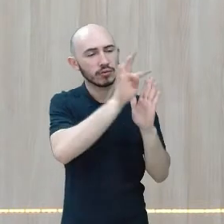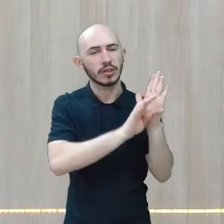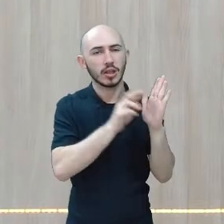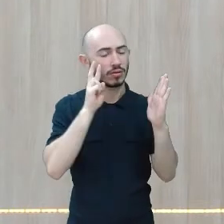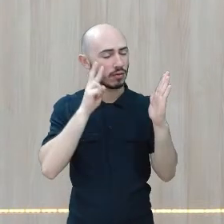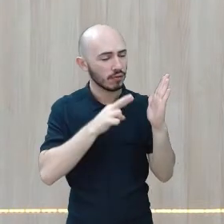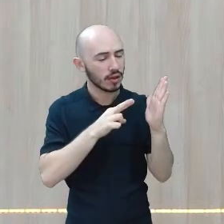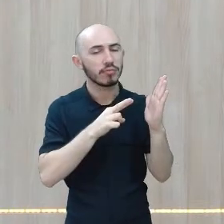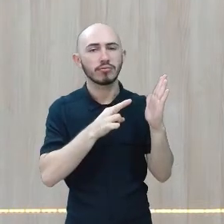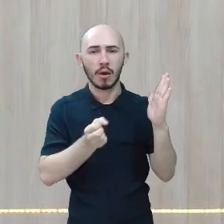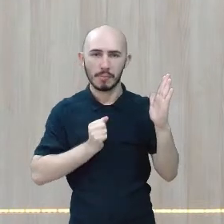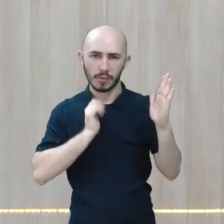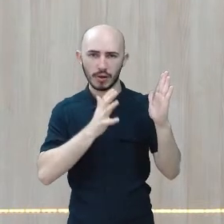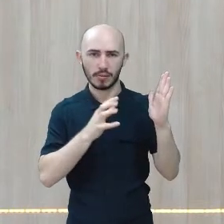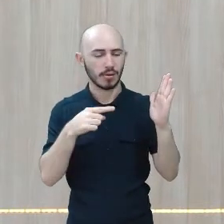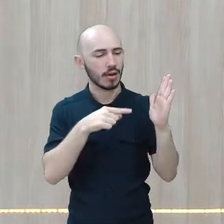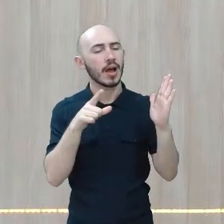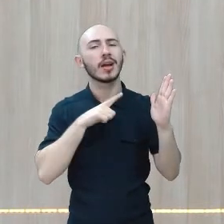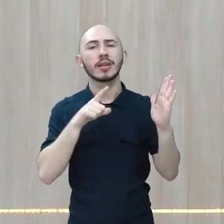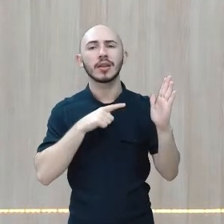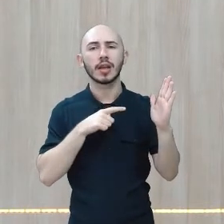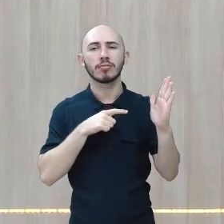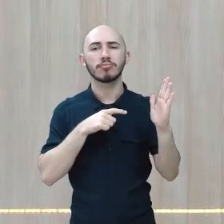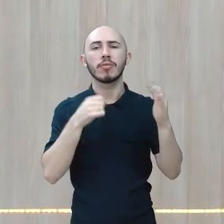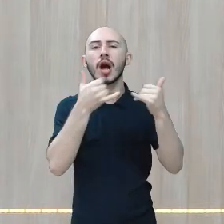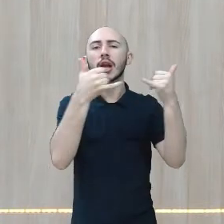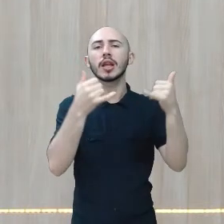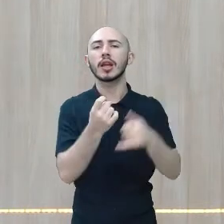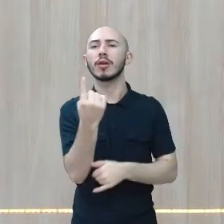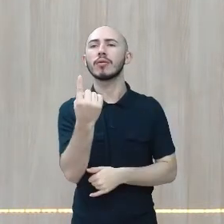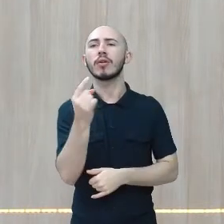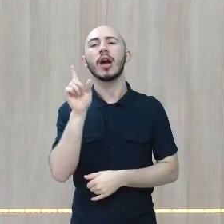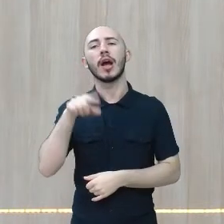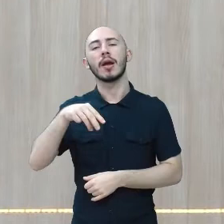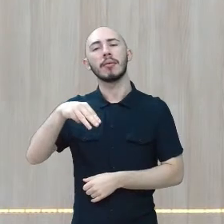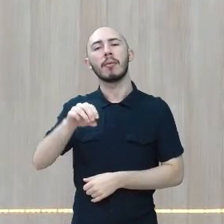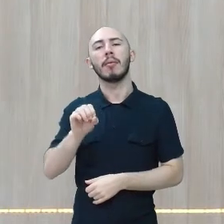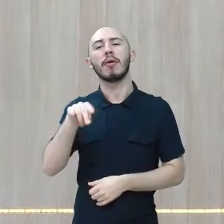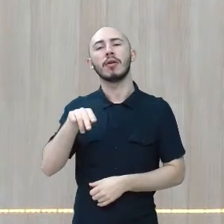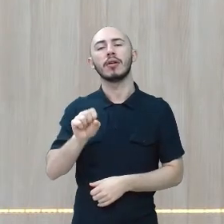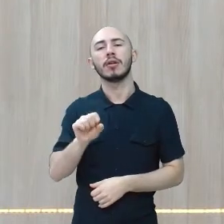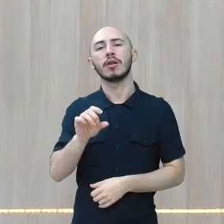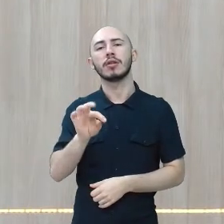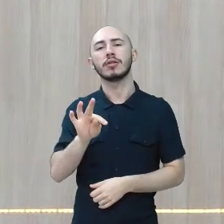um poema com um verso, ele é um monóstico.